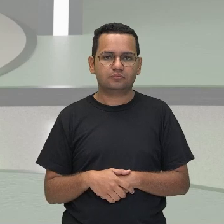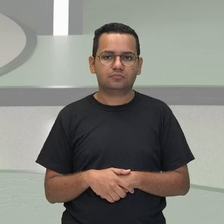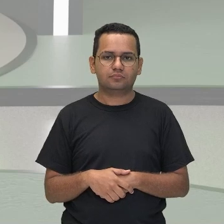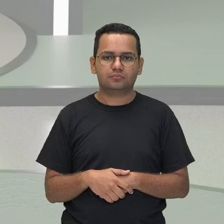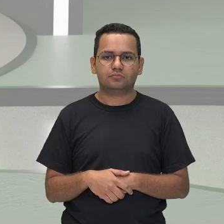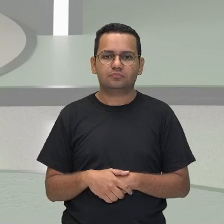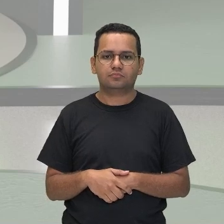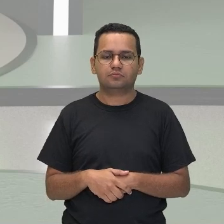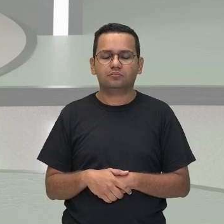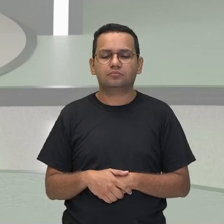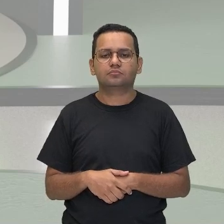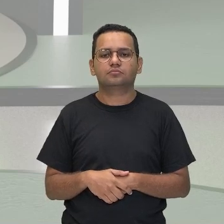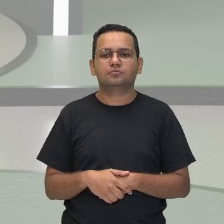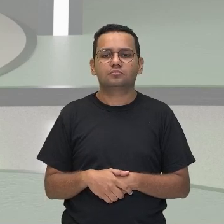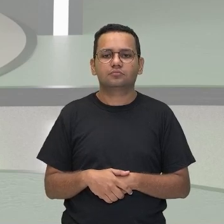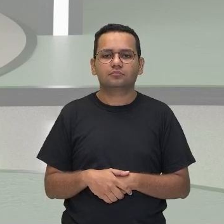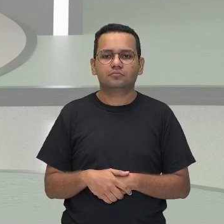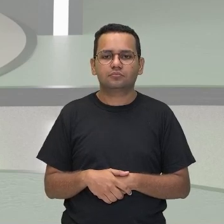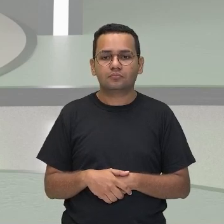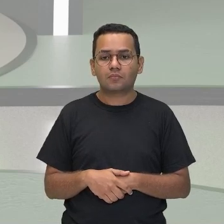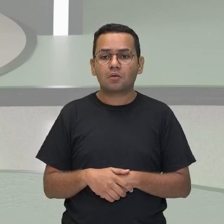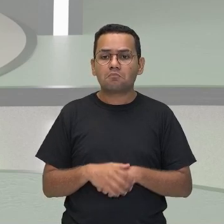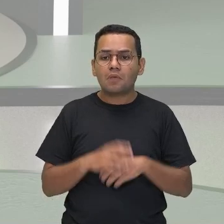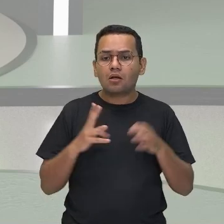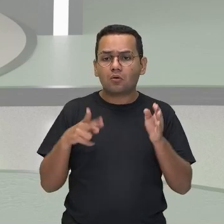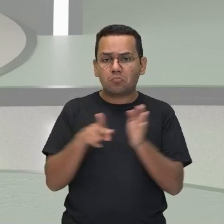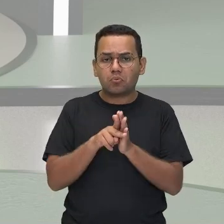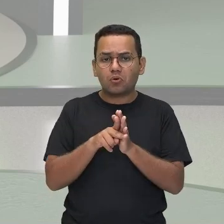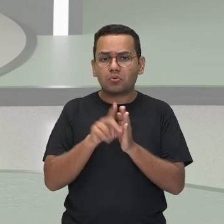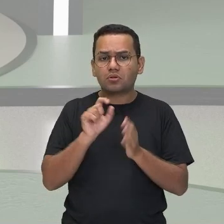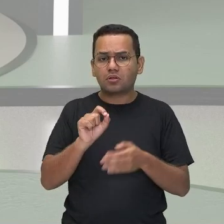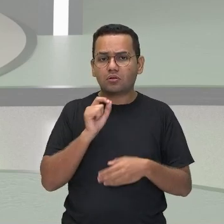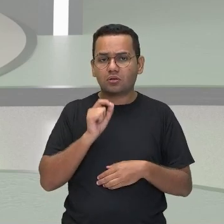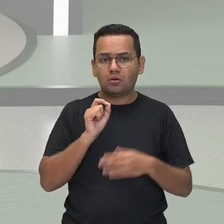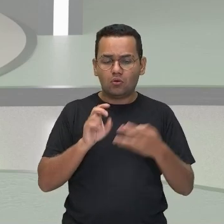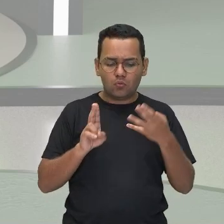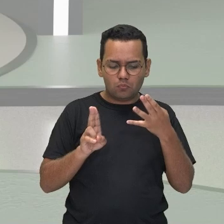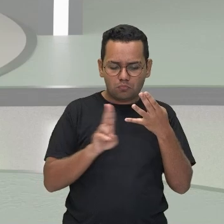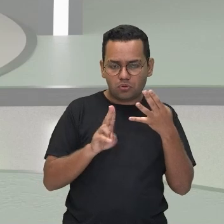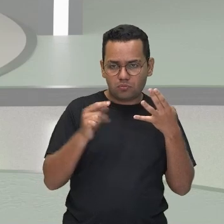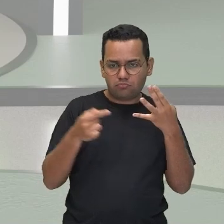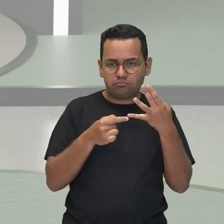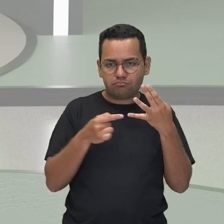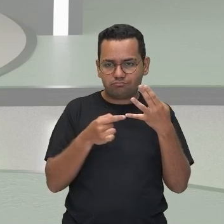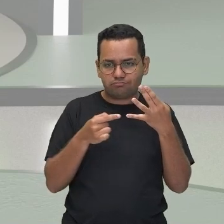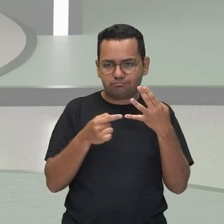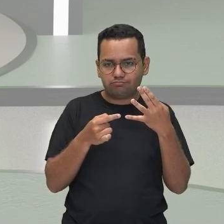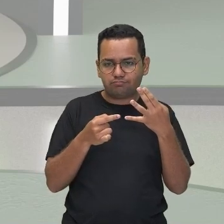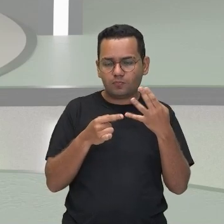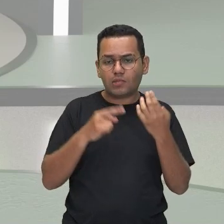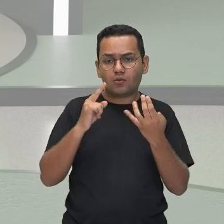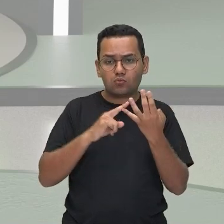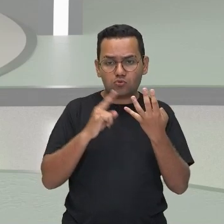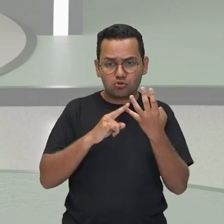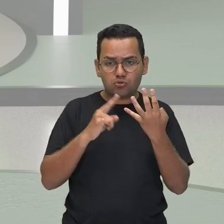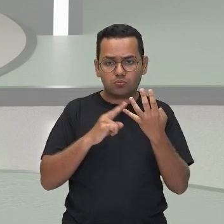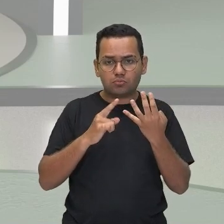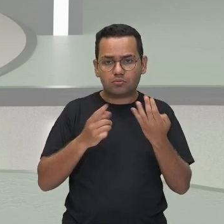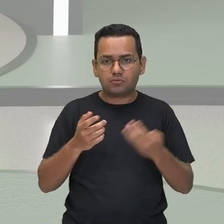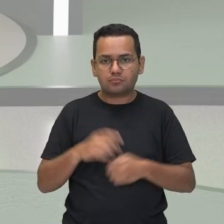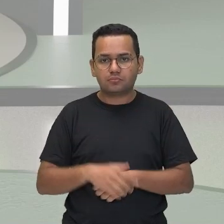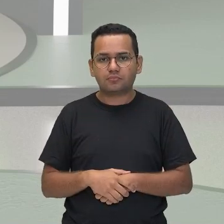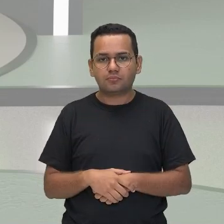ruas, certo? Produto de um processo de destilação fracionada, que é o último tipo que eu abordo com vocês,